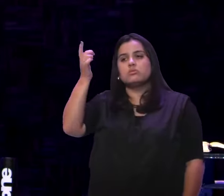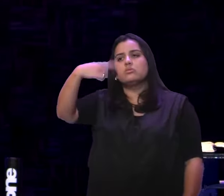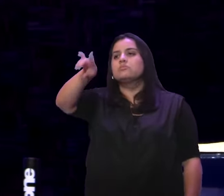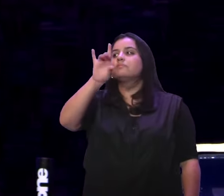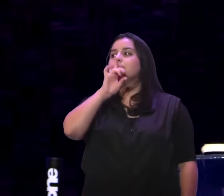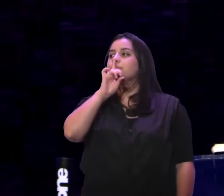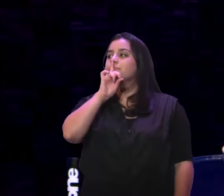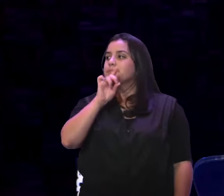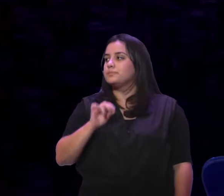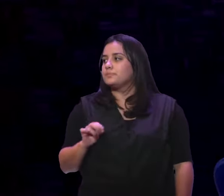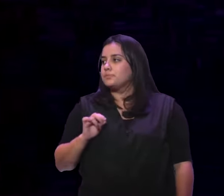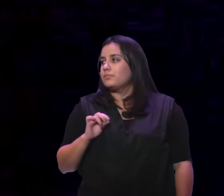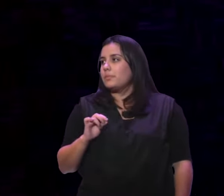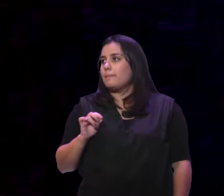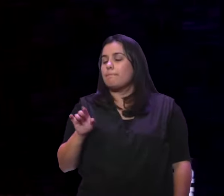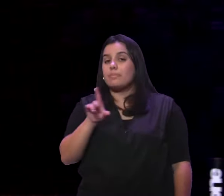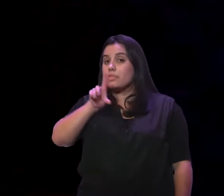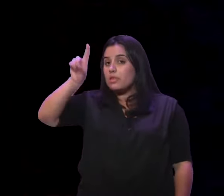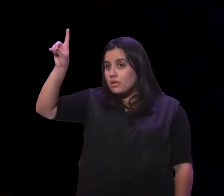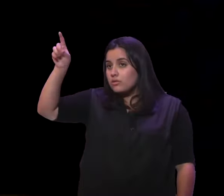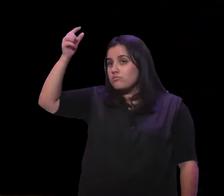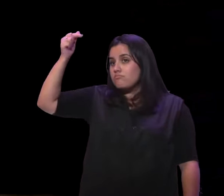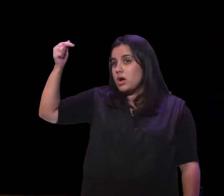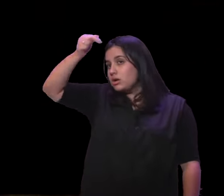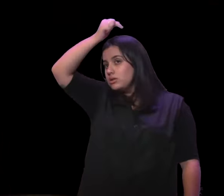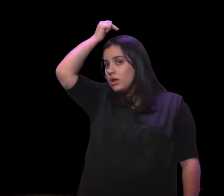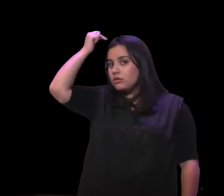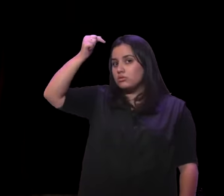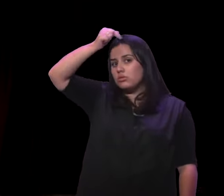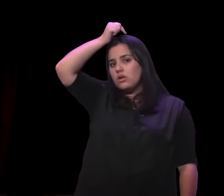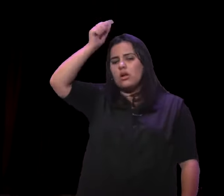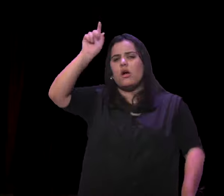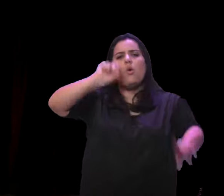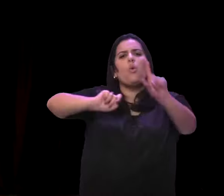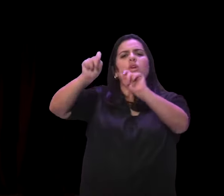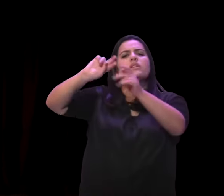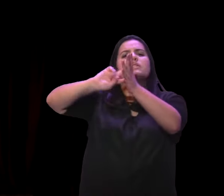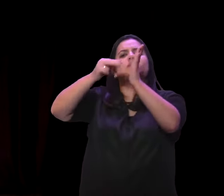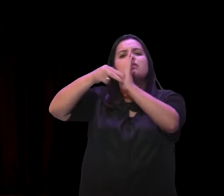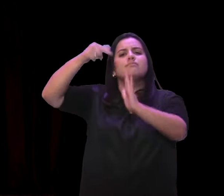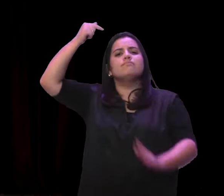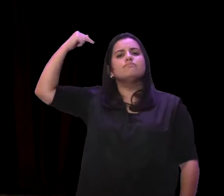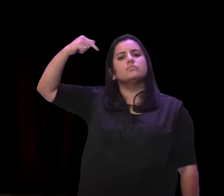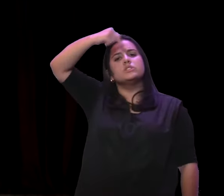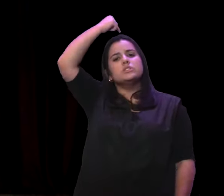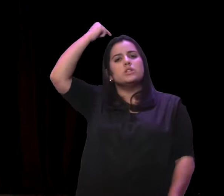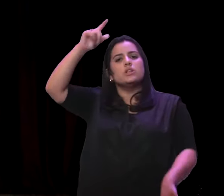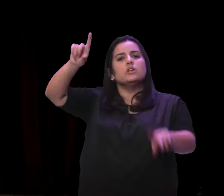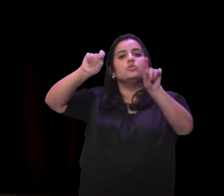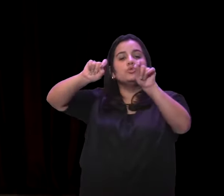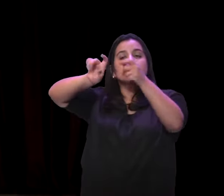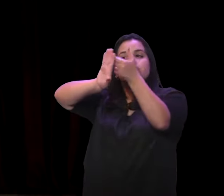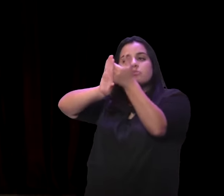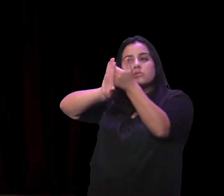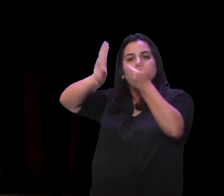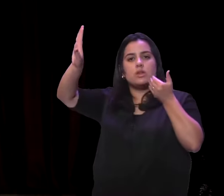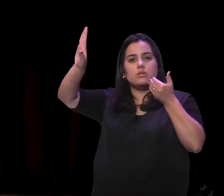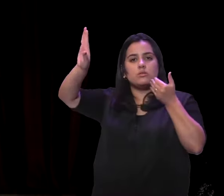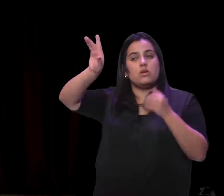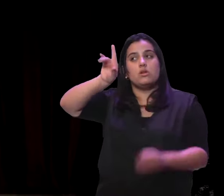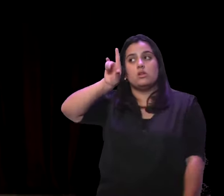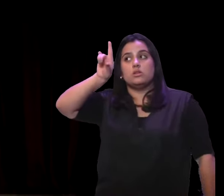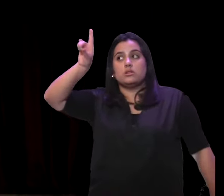aí, ó. Deus é santo. O que significa santidade? Separação.